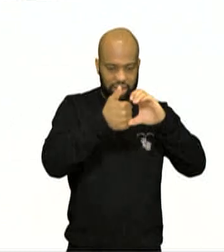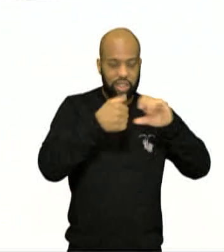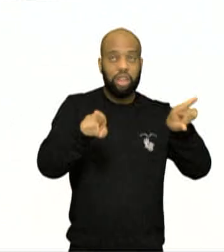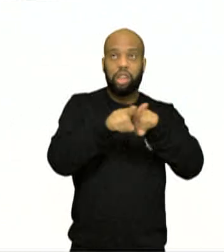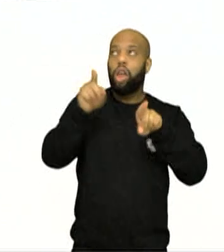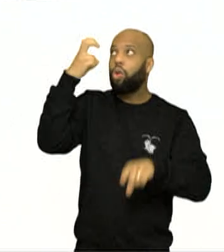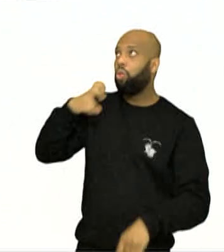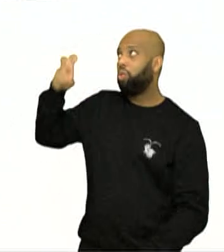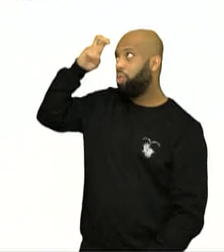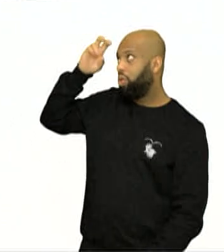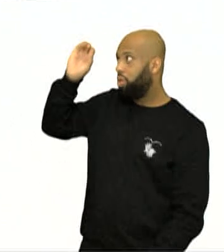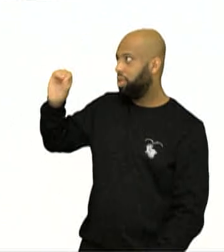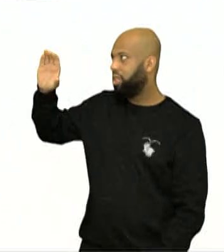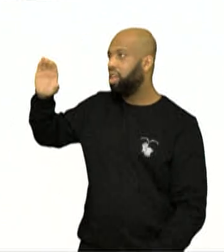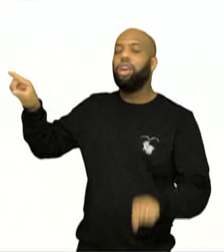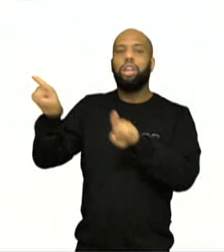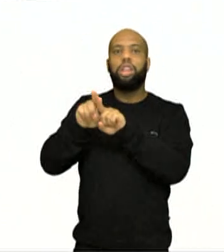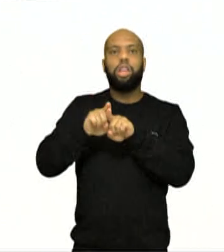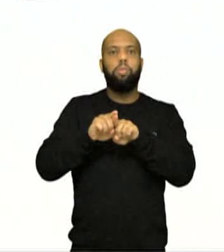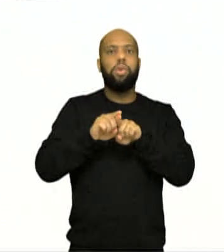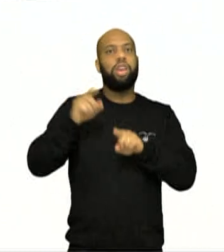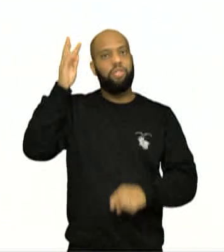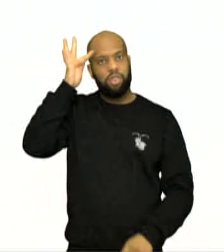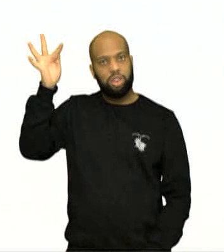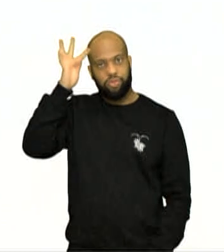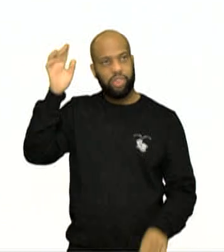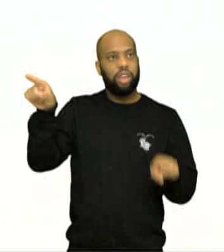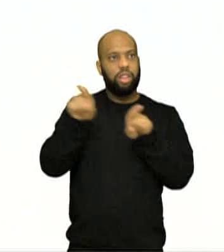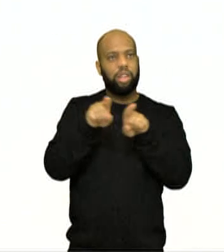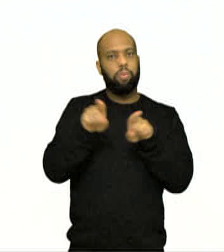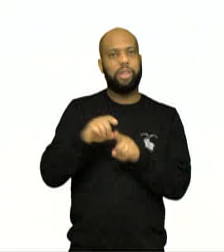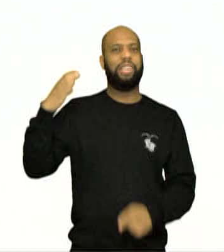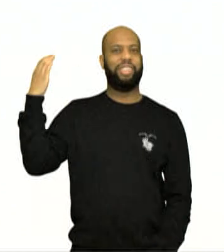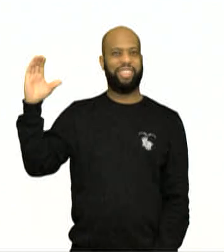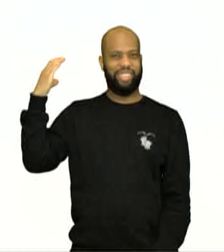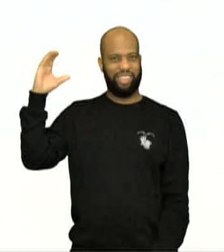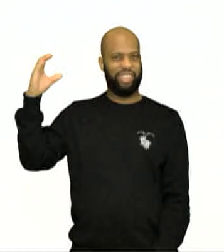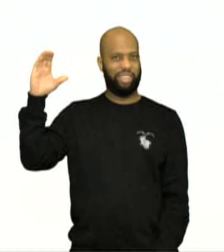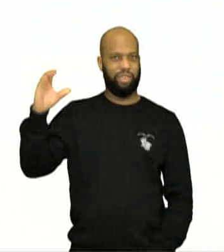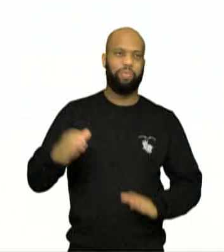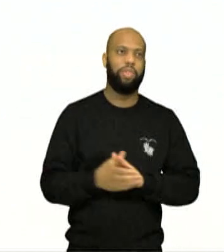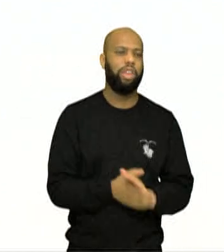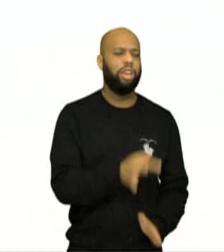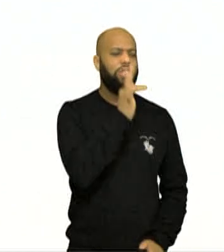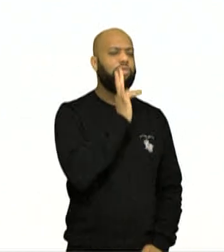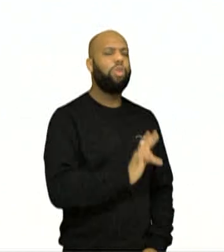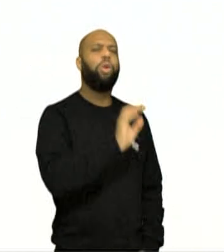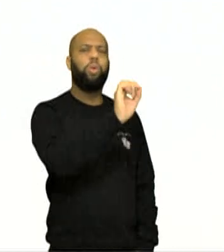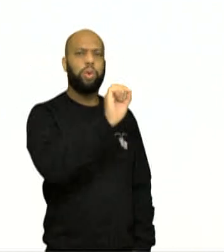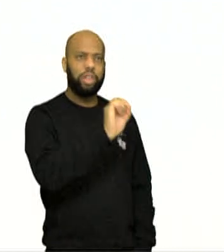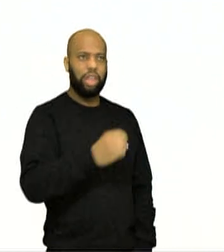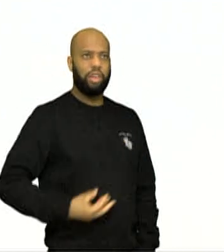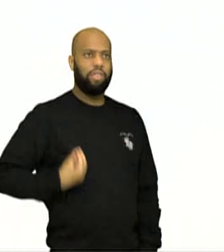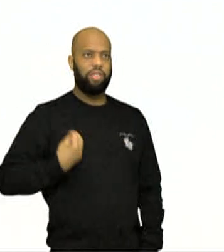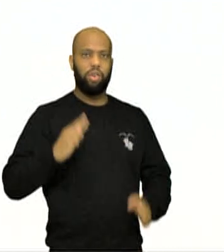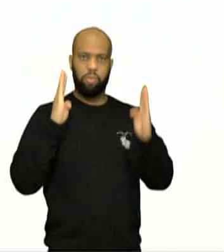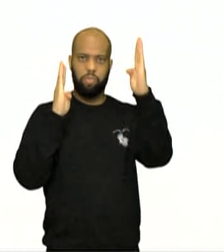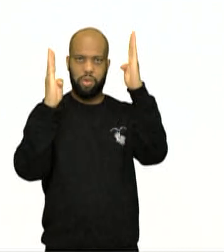cultura ocidental, a filosofia e também a ciência. E o Freud? O Freud viveu